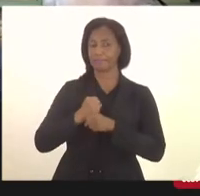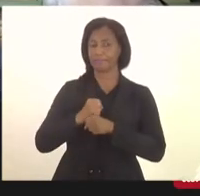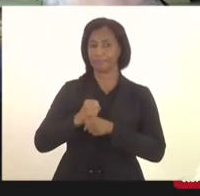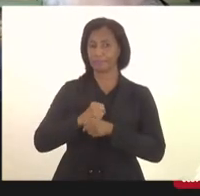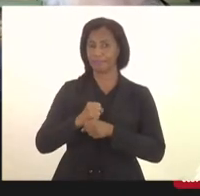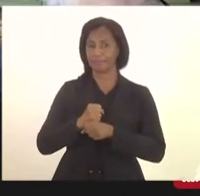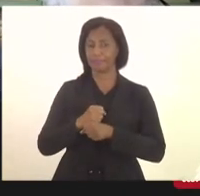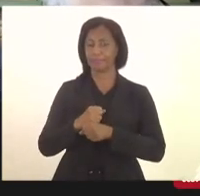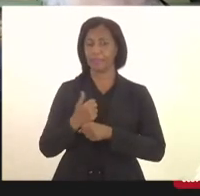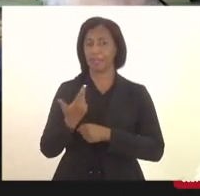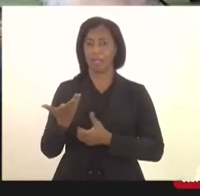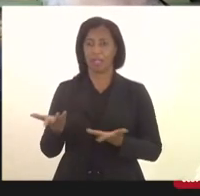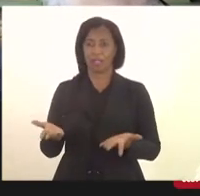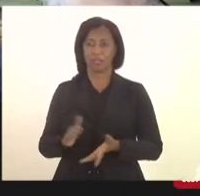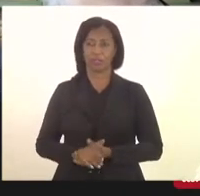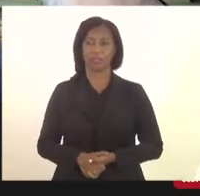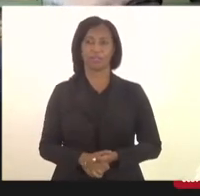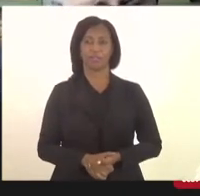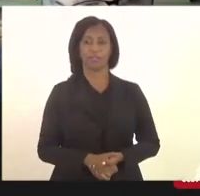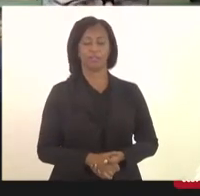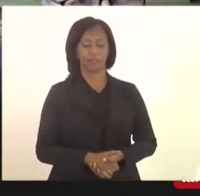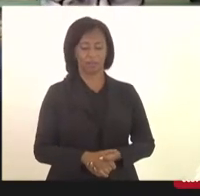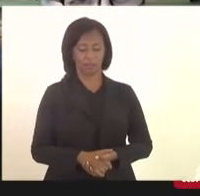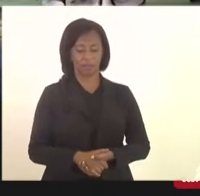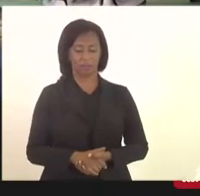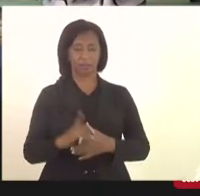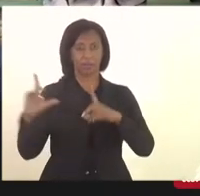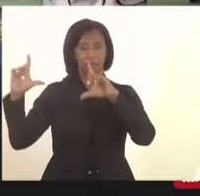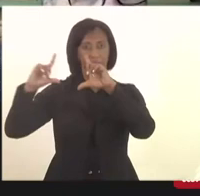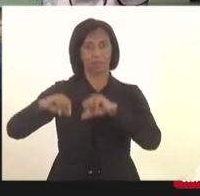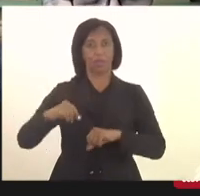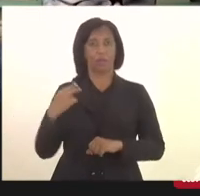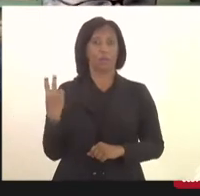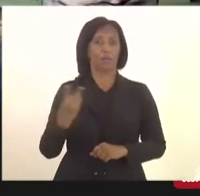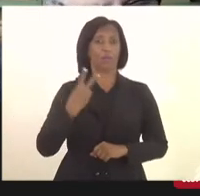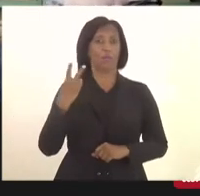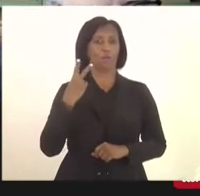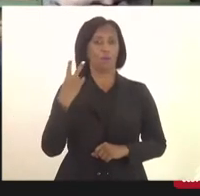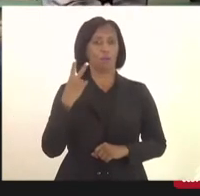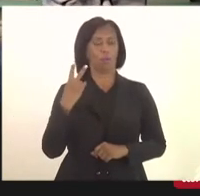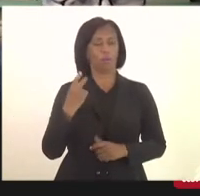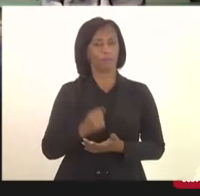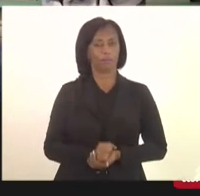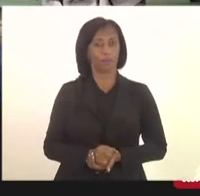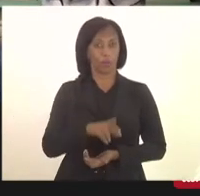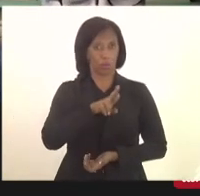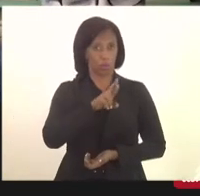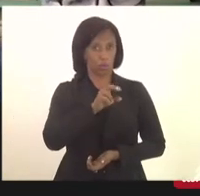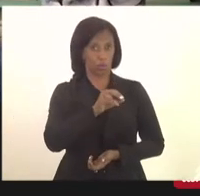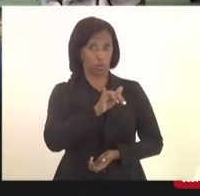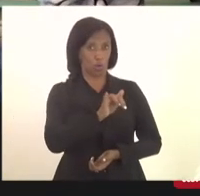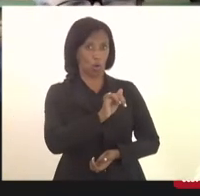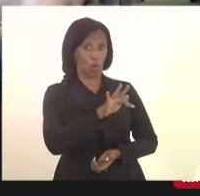gente reduziu o valor da incidência de royalties para a recuperação desses